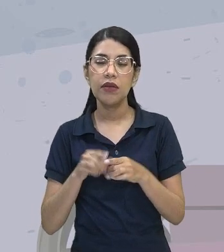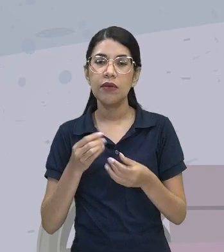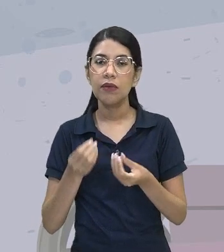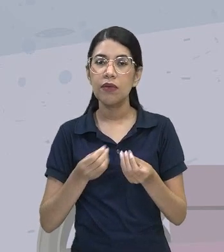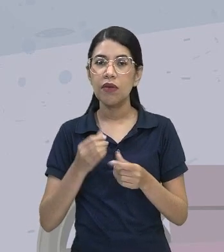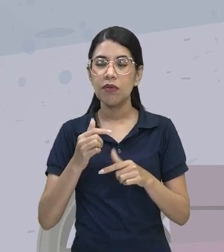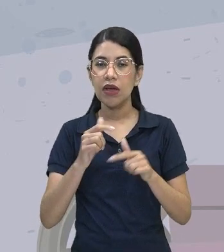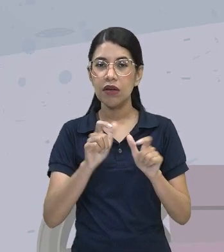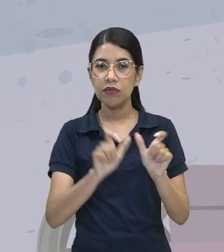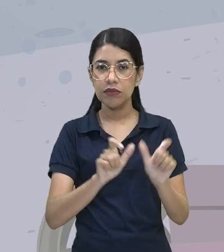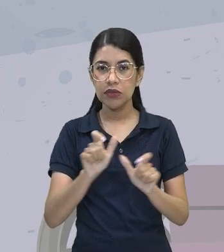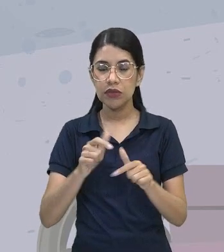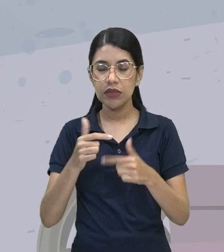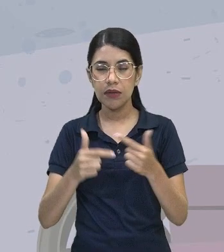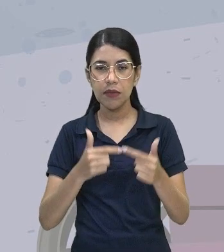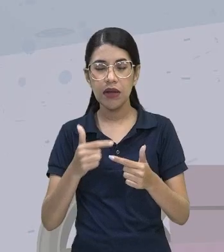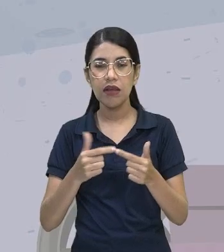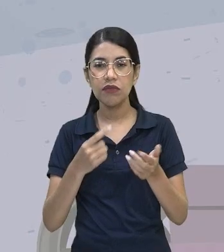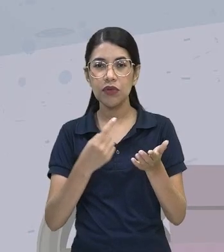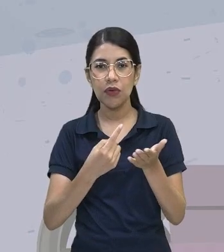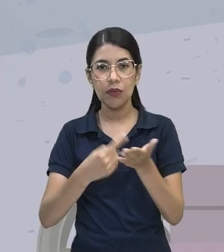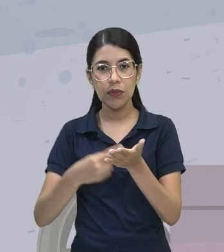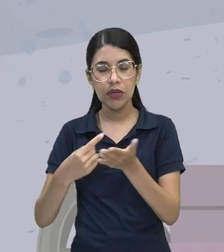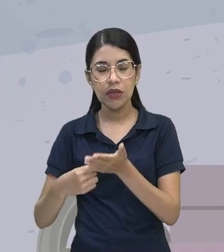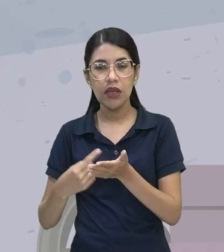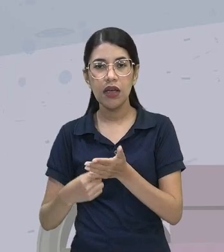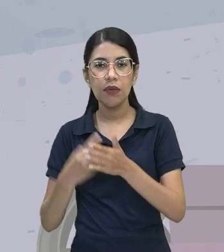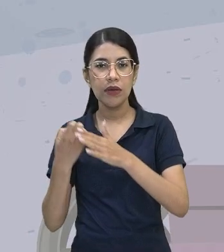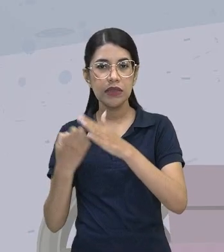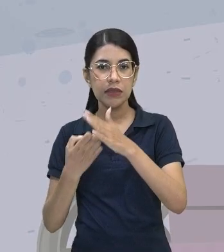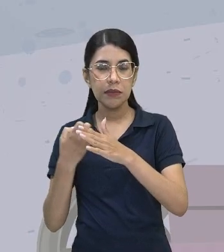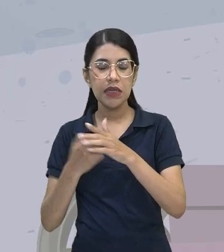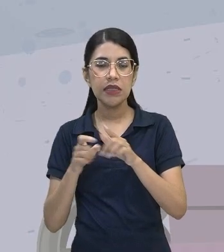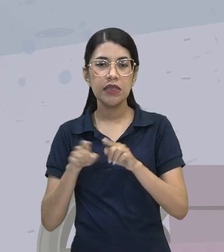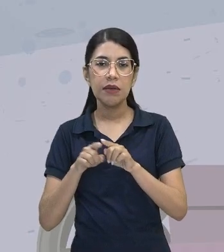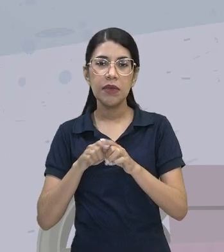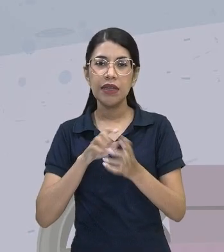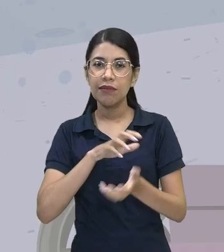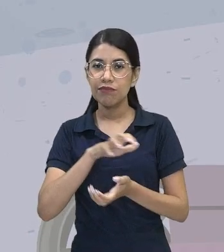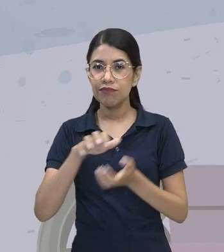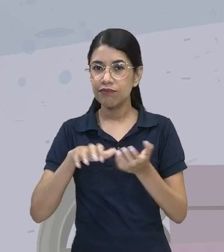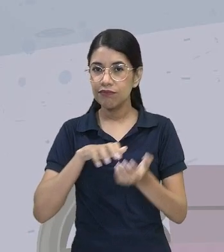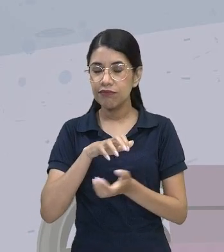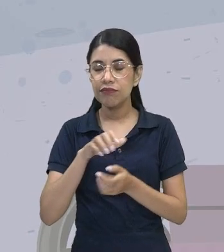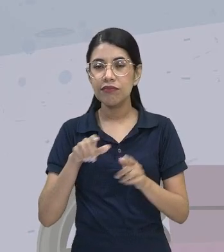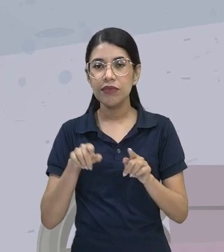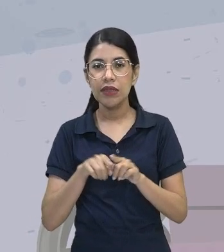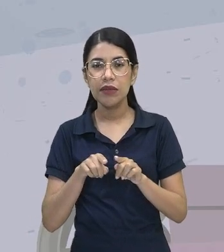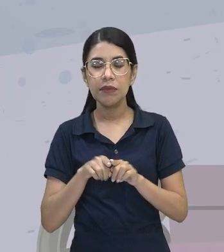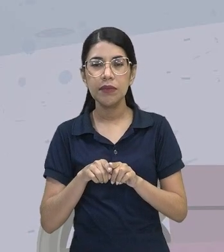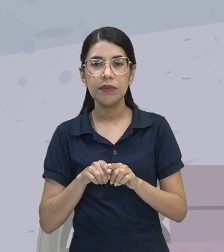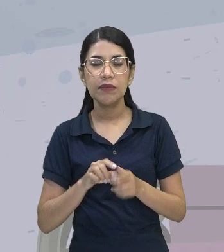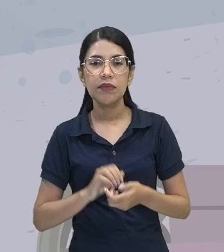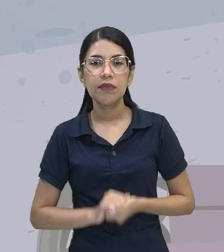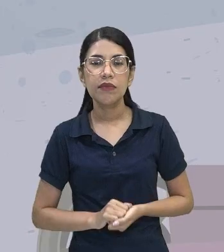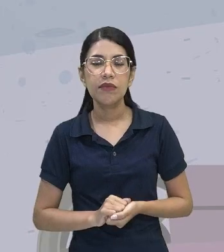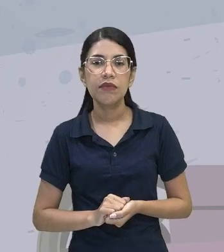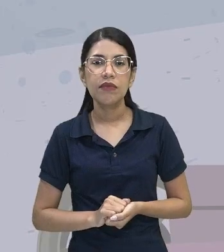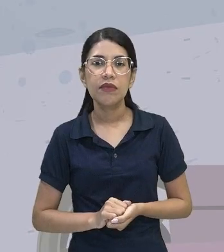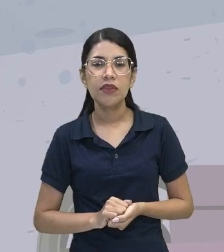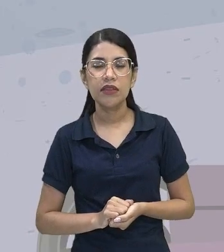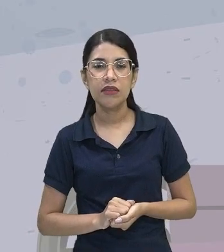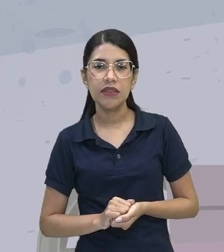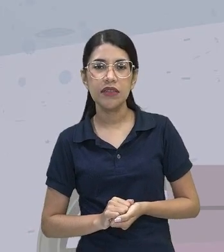trabalhador começa a negociar com o patrão, as greves, tudo isso faz com que essa relação, aos poucos, venha se flexibilizando, ou